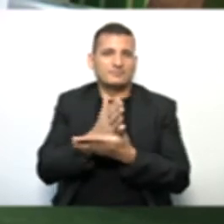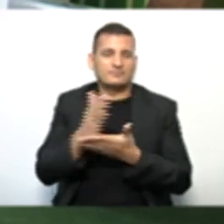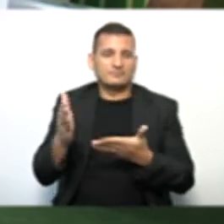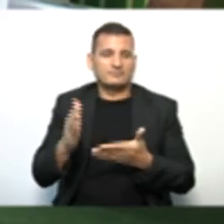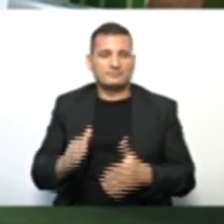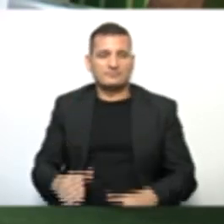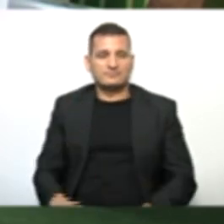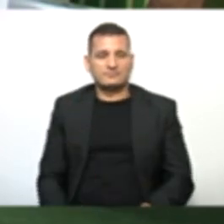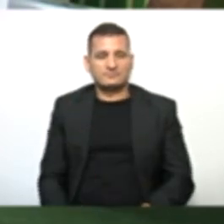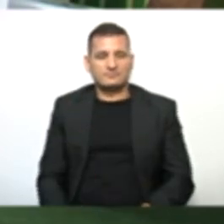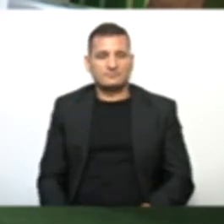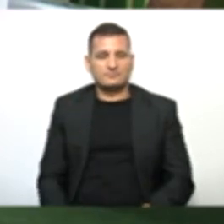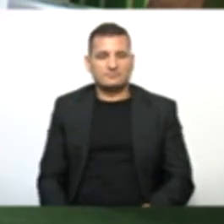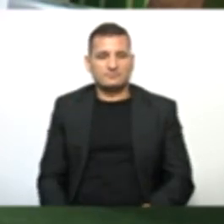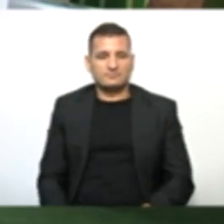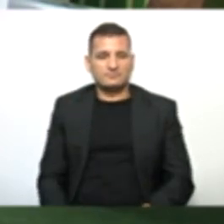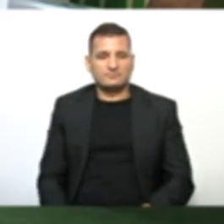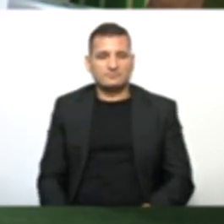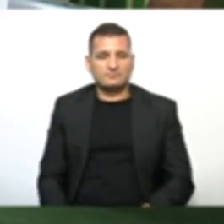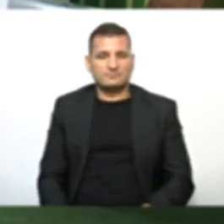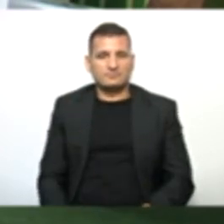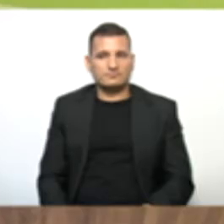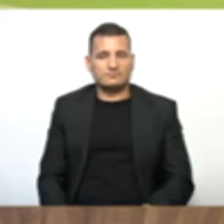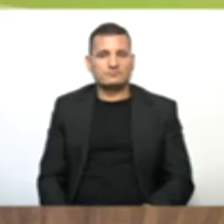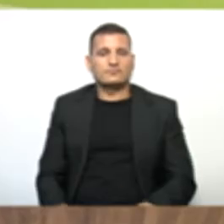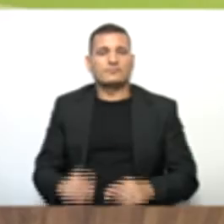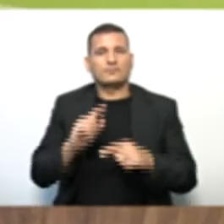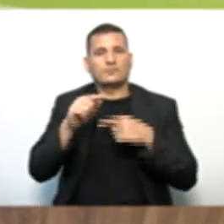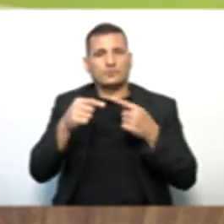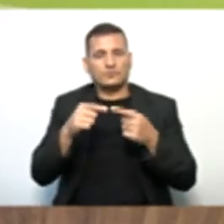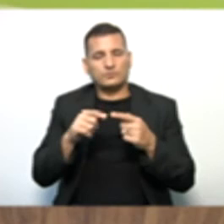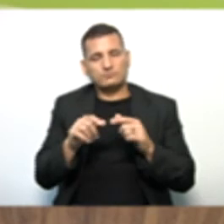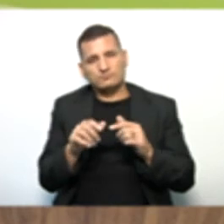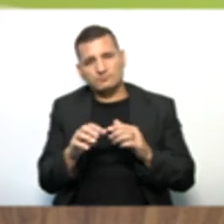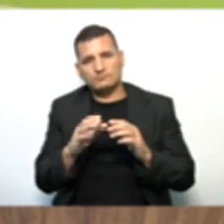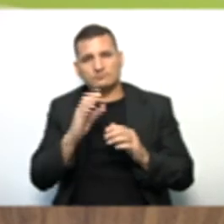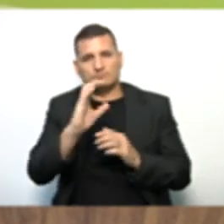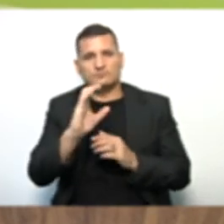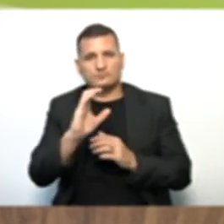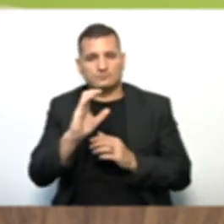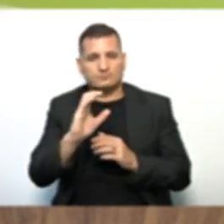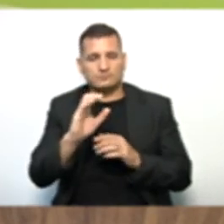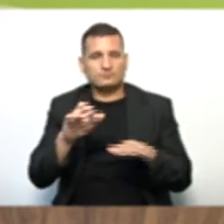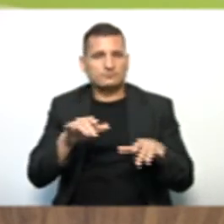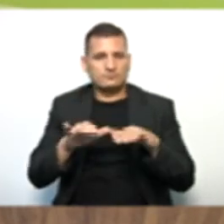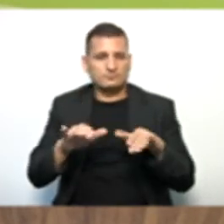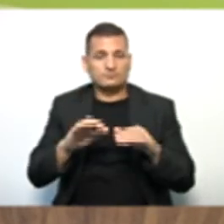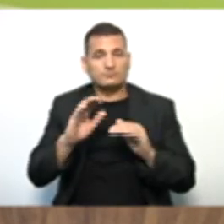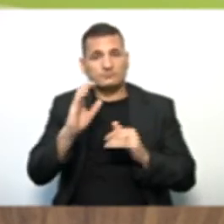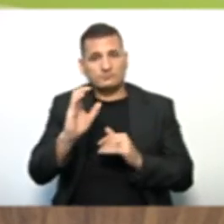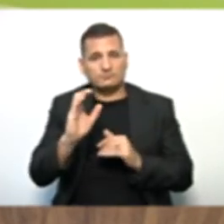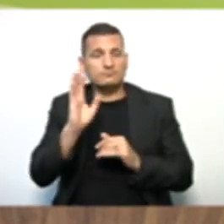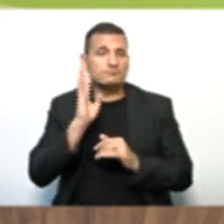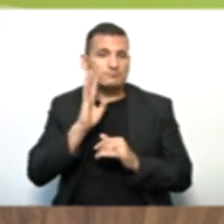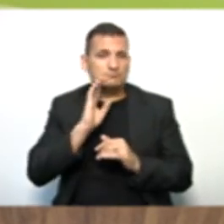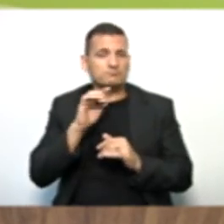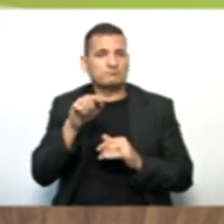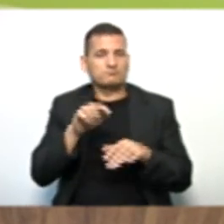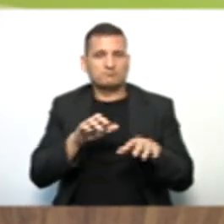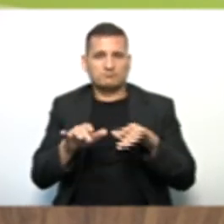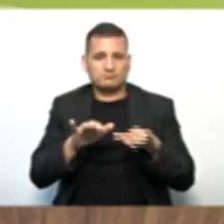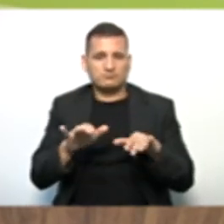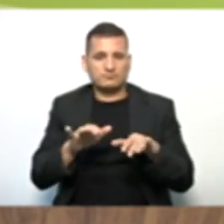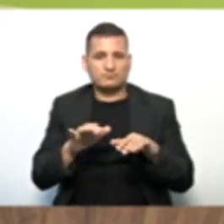Tô brincando, professor. E aí eu passei pro C. Sim. O C é muito legal de você programar,